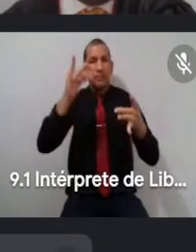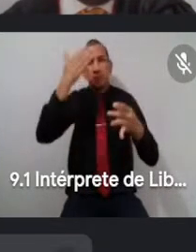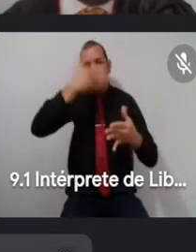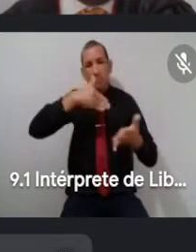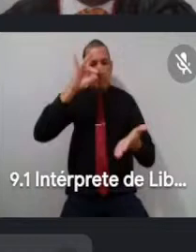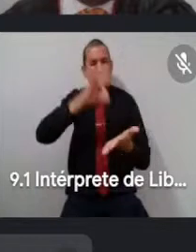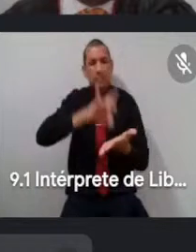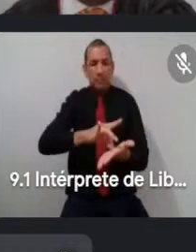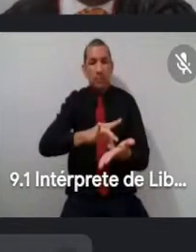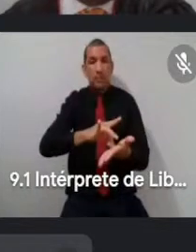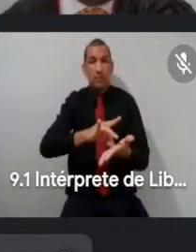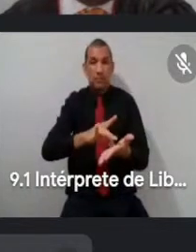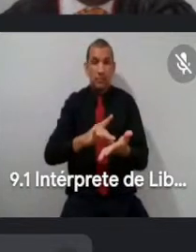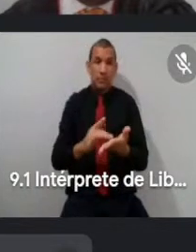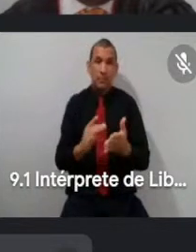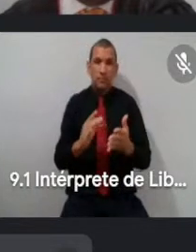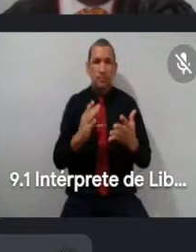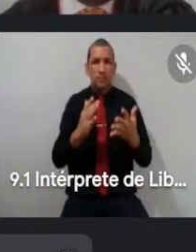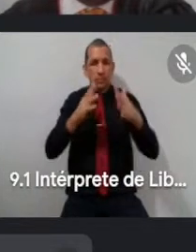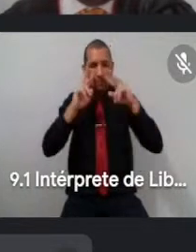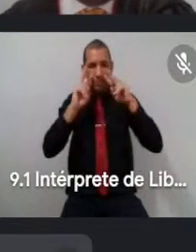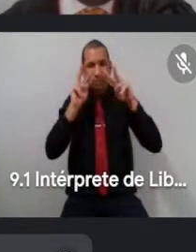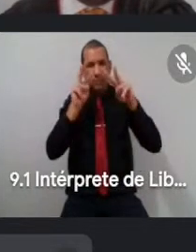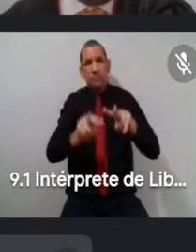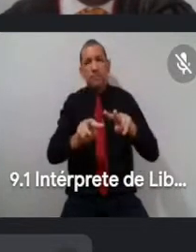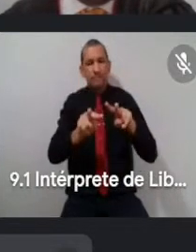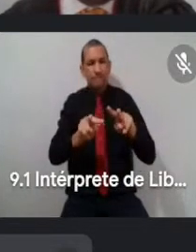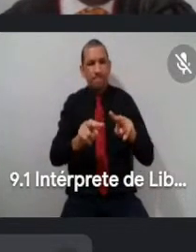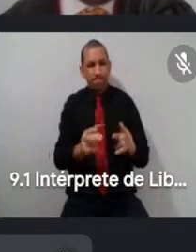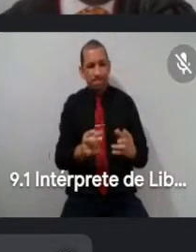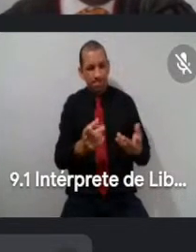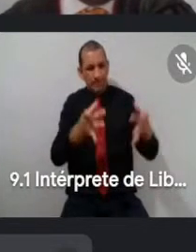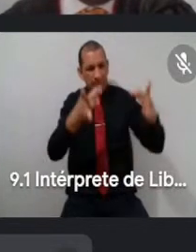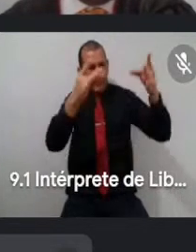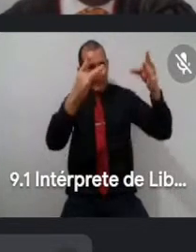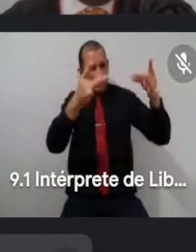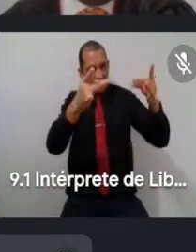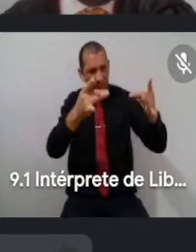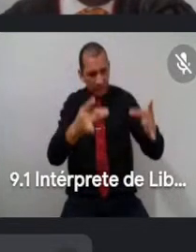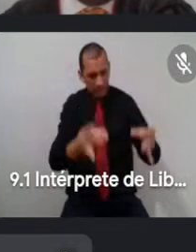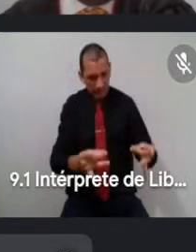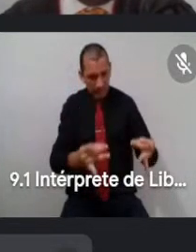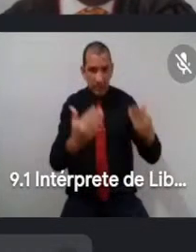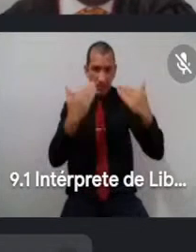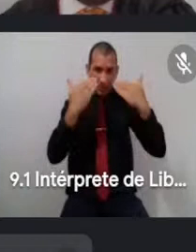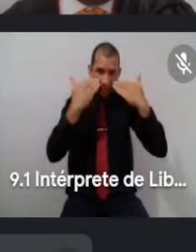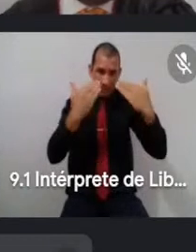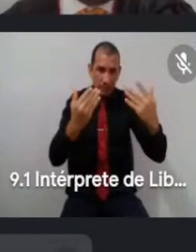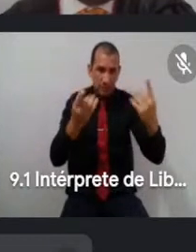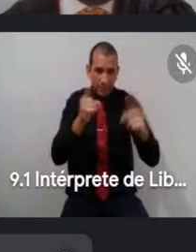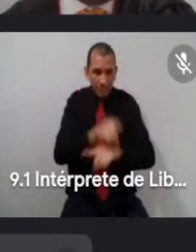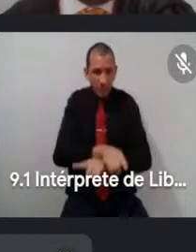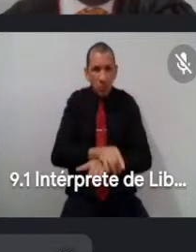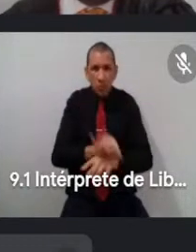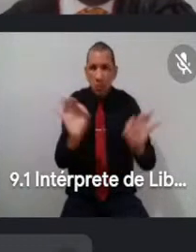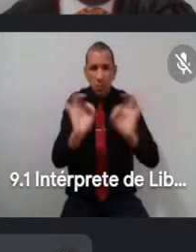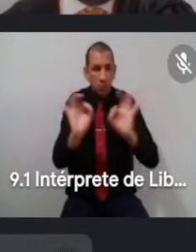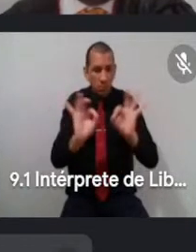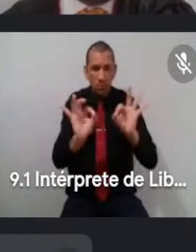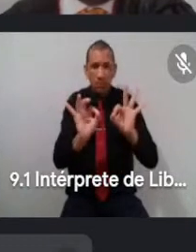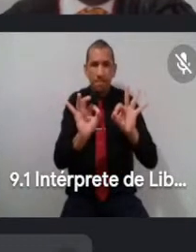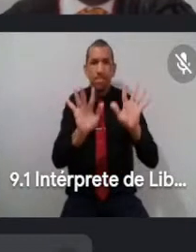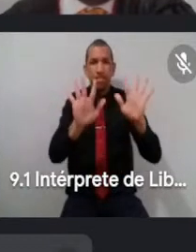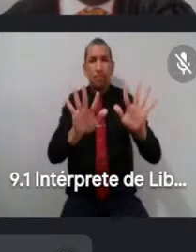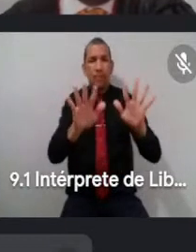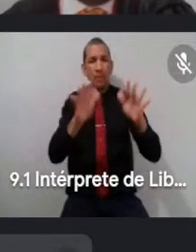ou seja o gendramento foi tão rico em detalhes e a testemunha aqui não foi contraditada a